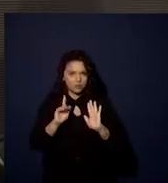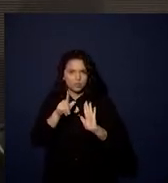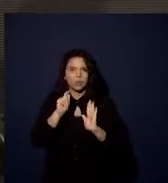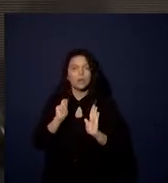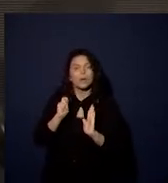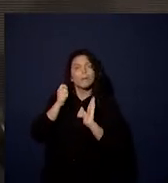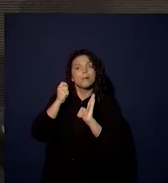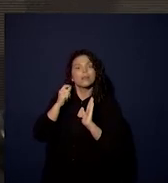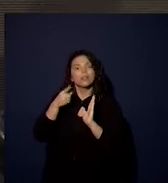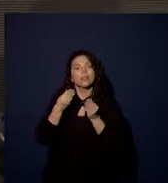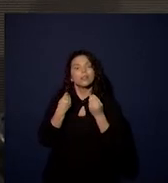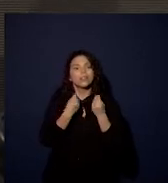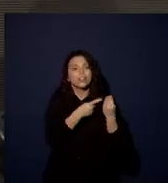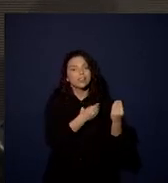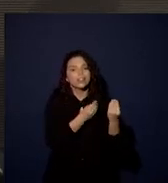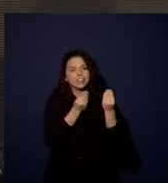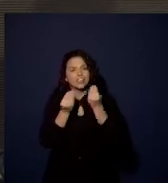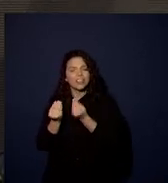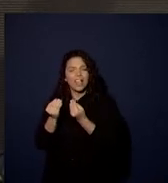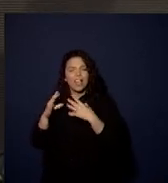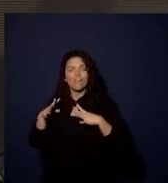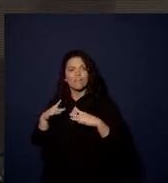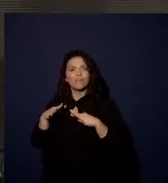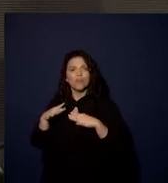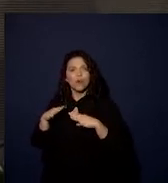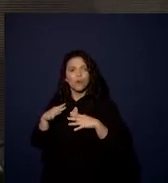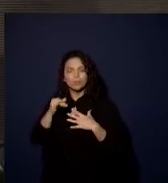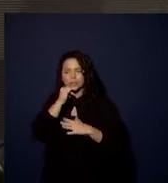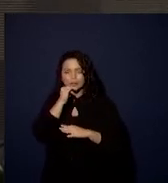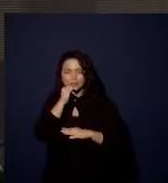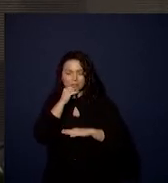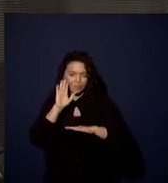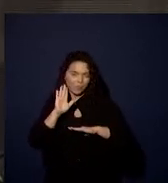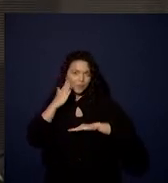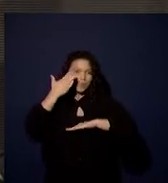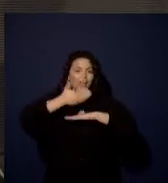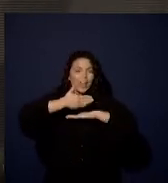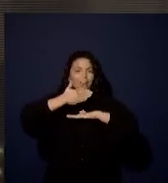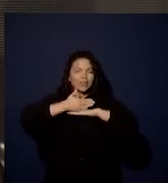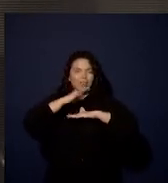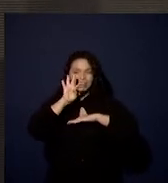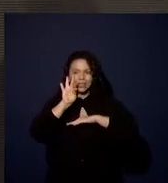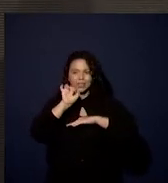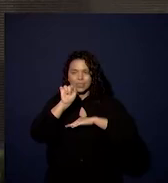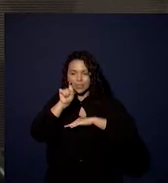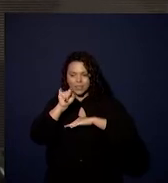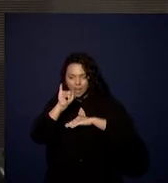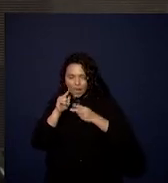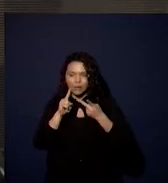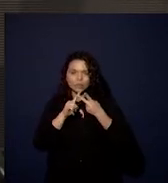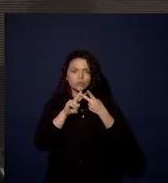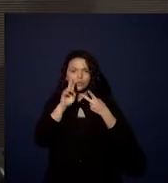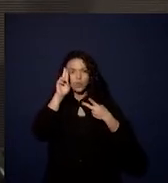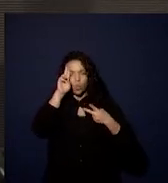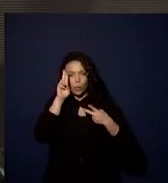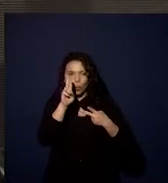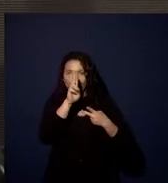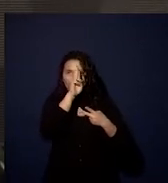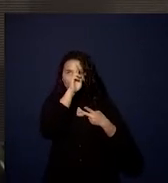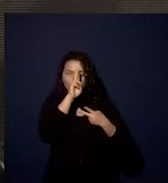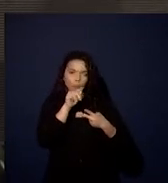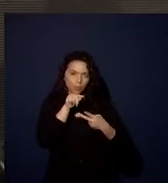com folga se converter para energia elétrica então assim por um táxi para um Uber de sucesso